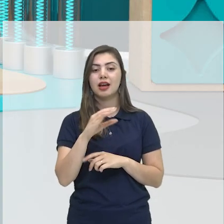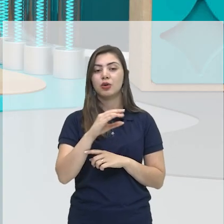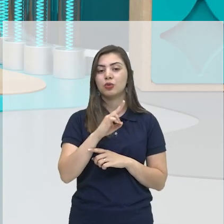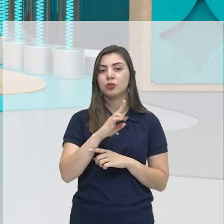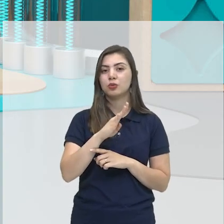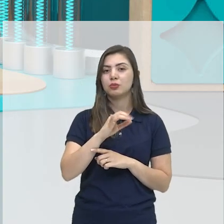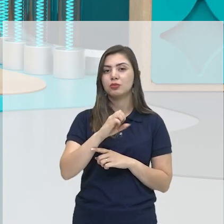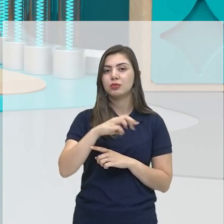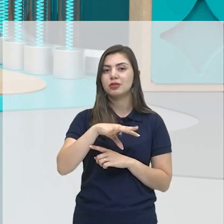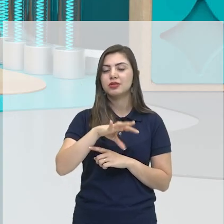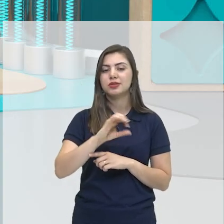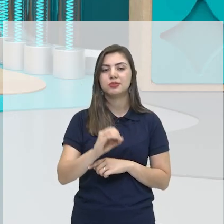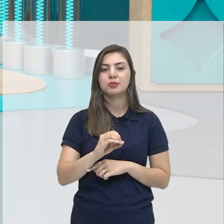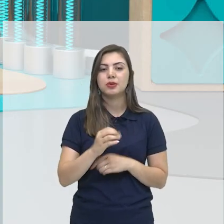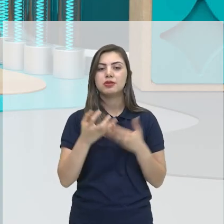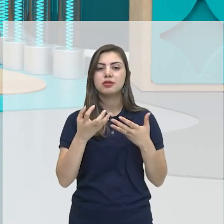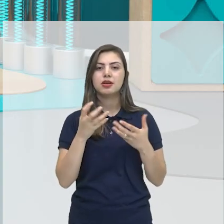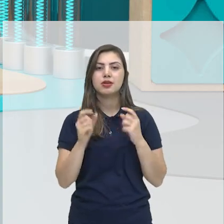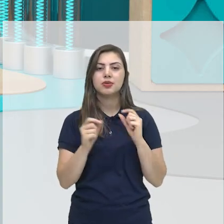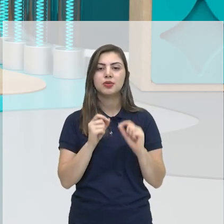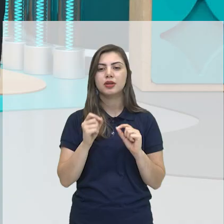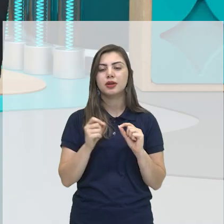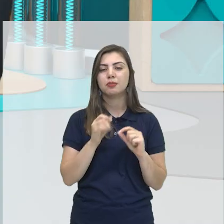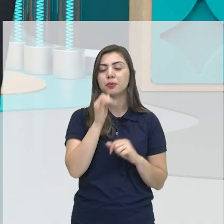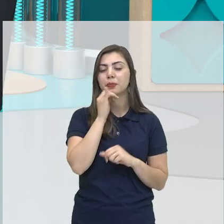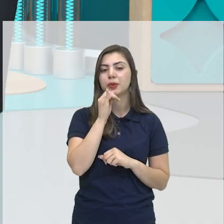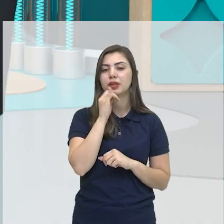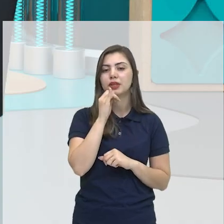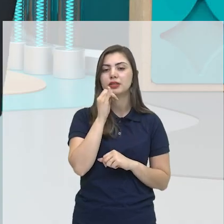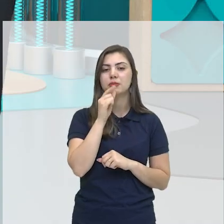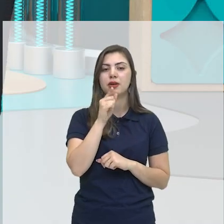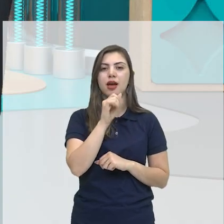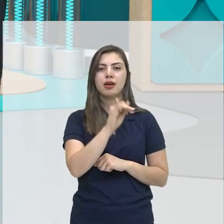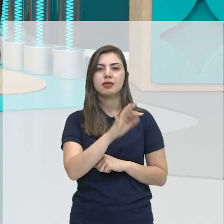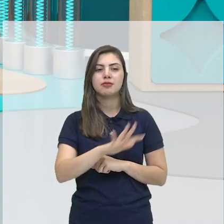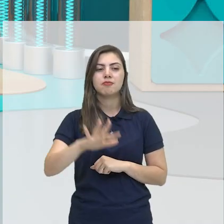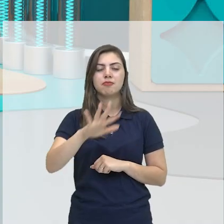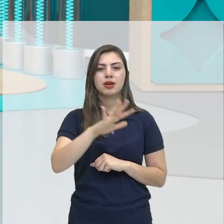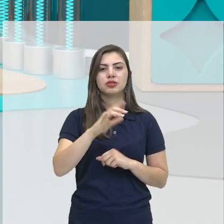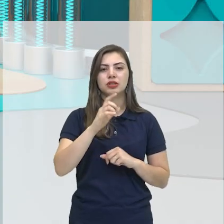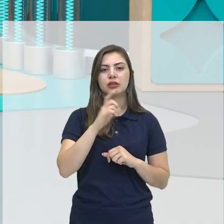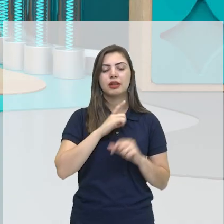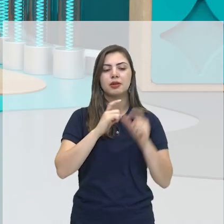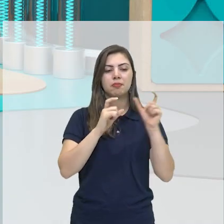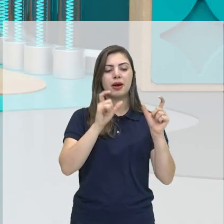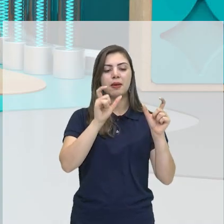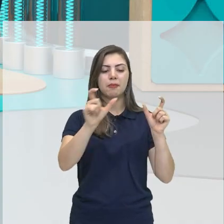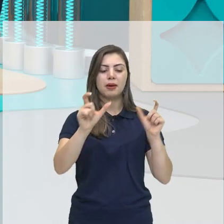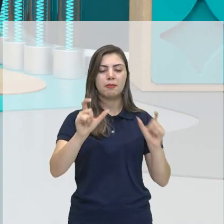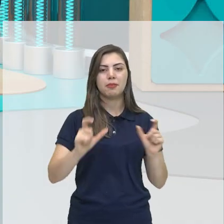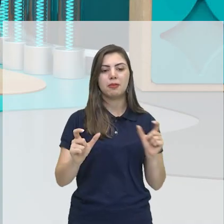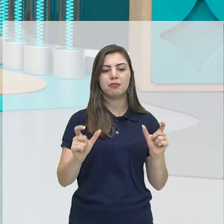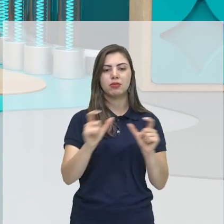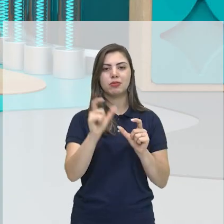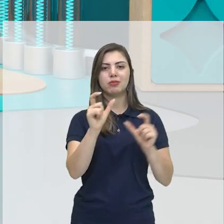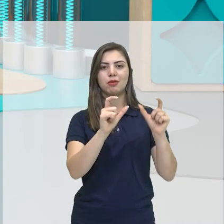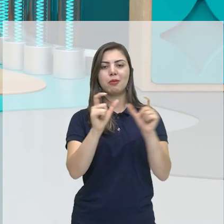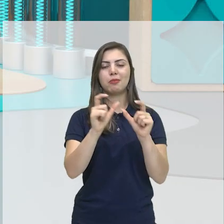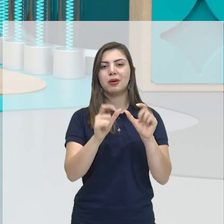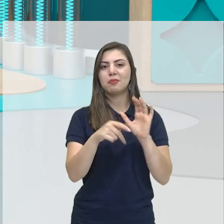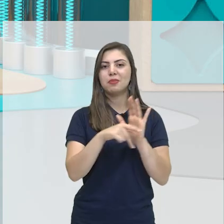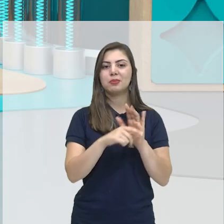imagem de uma obra cubista. A gente tem aqui Mulher com Baldes, do Malowski, e a gente